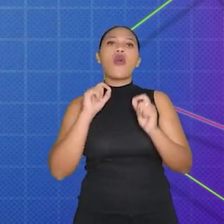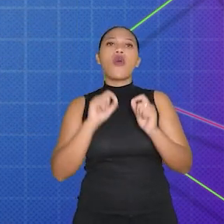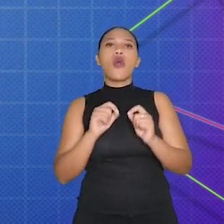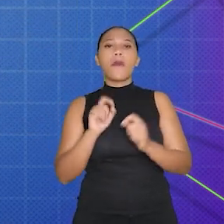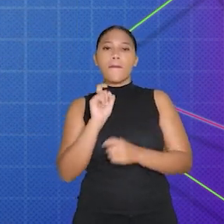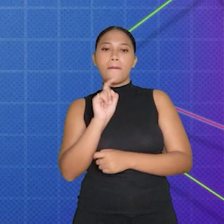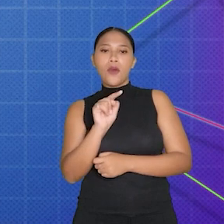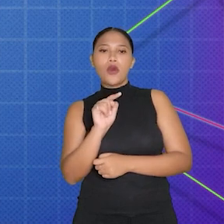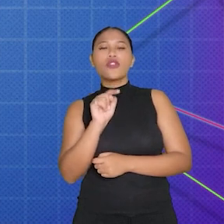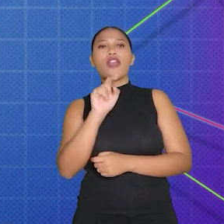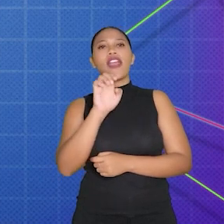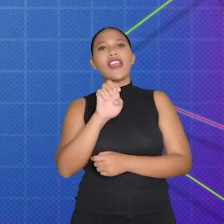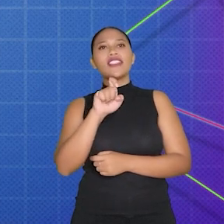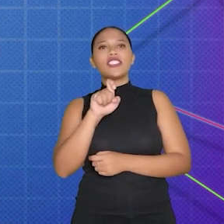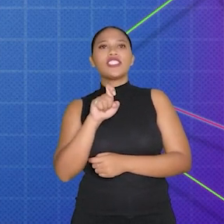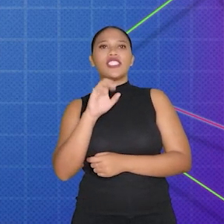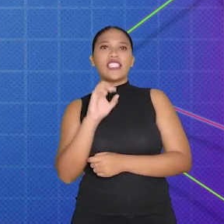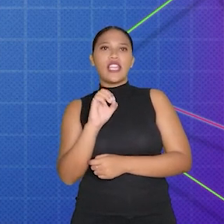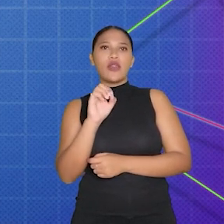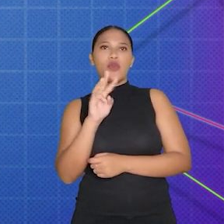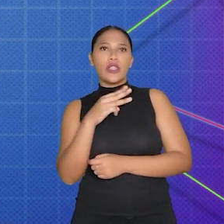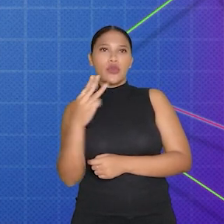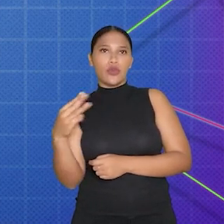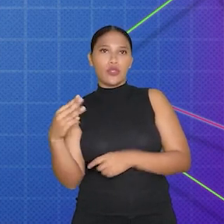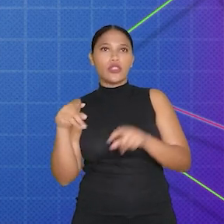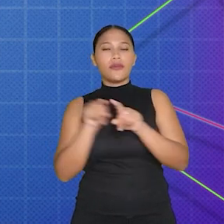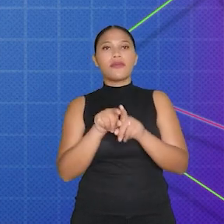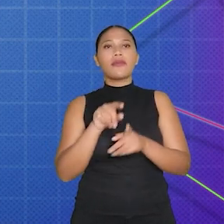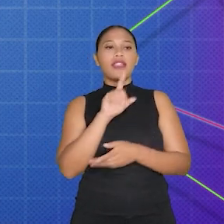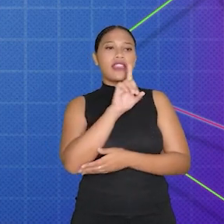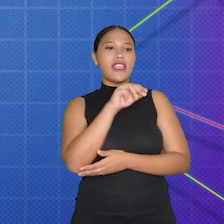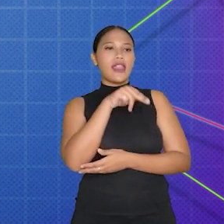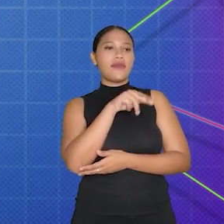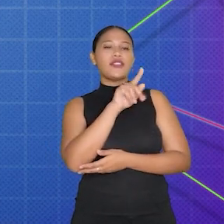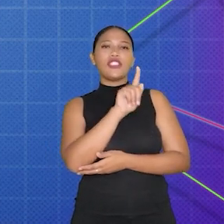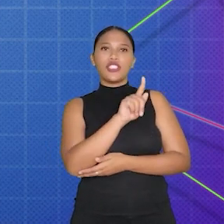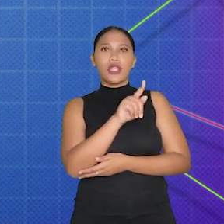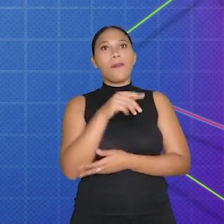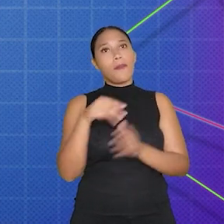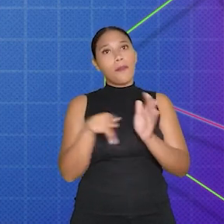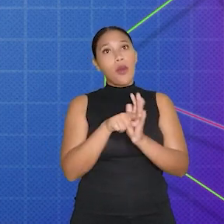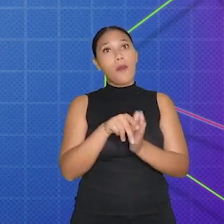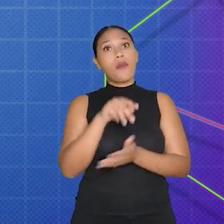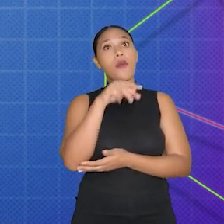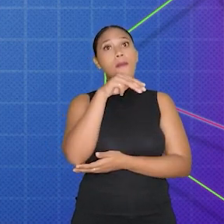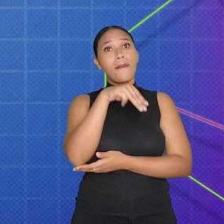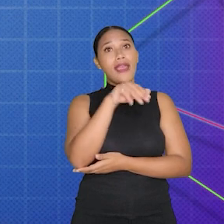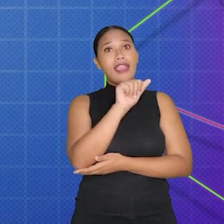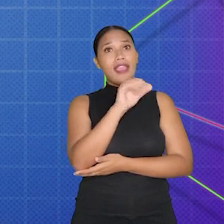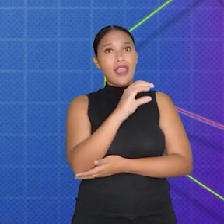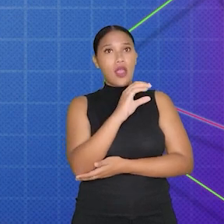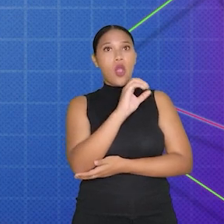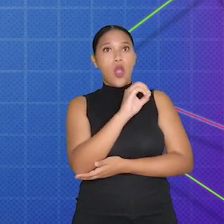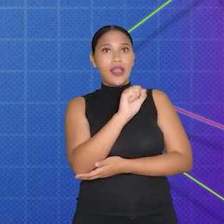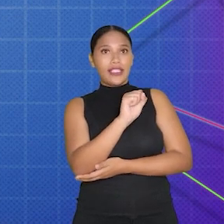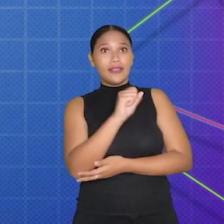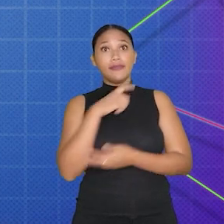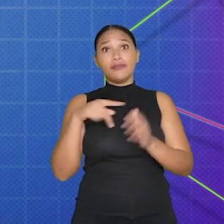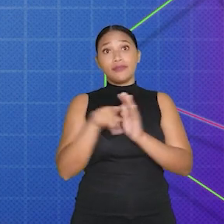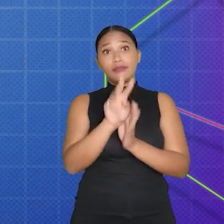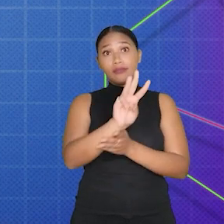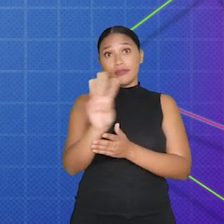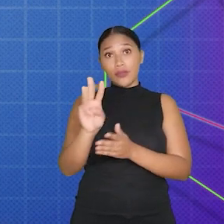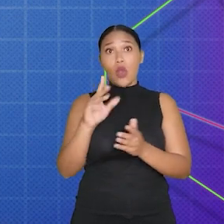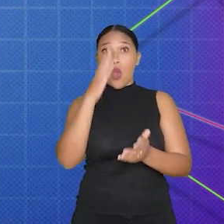instalação, geralmente com a extensão .exe no Windows e .dmg no macOS. a partir do